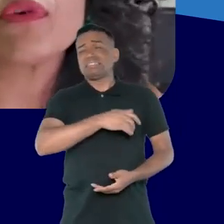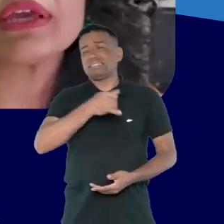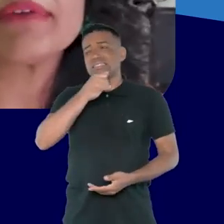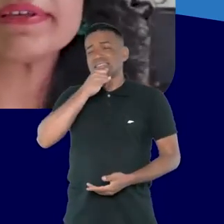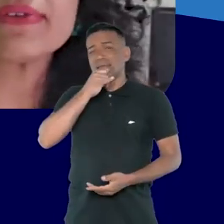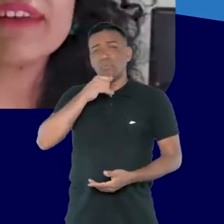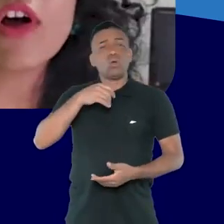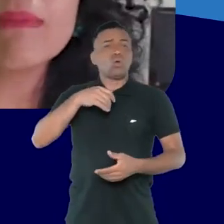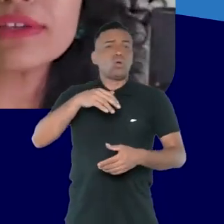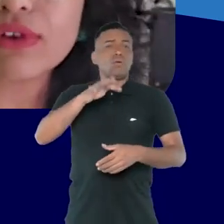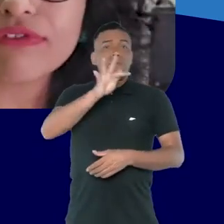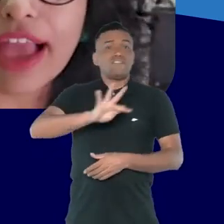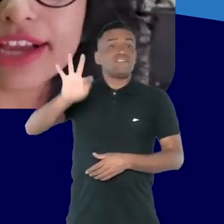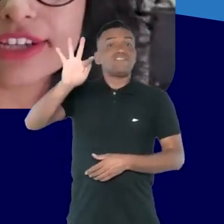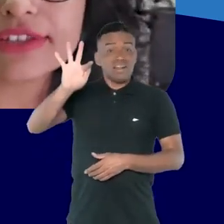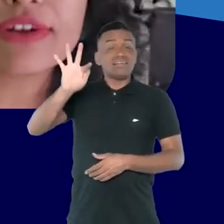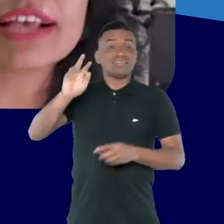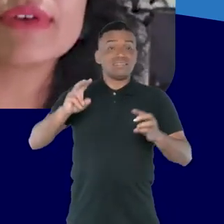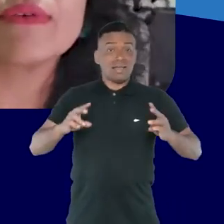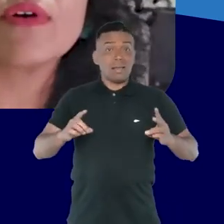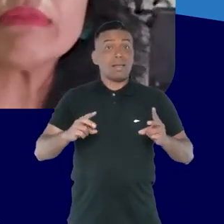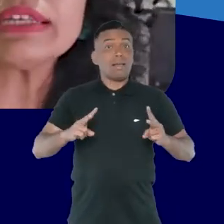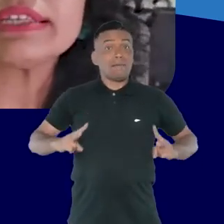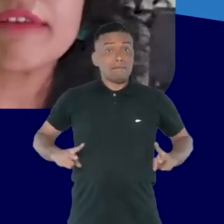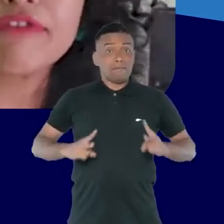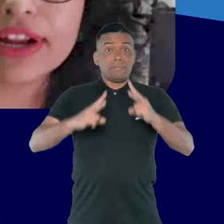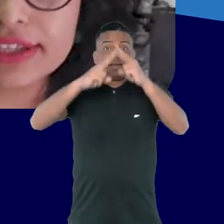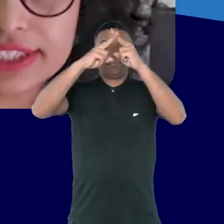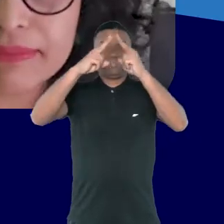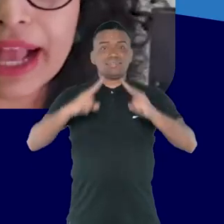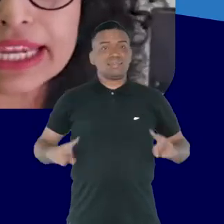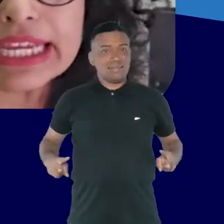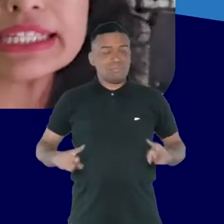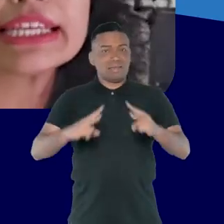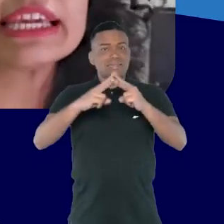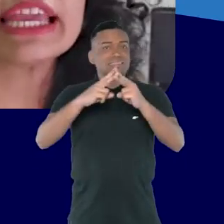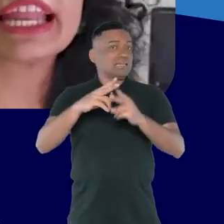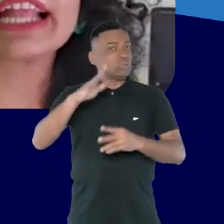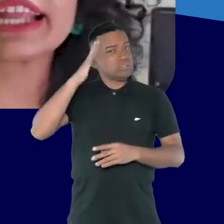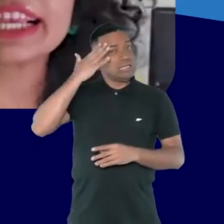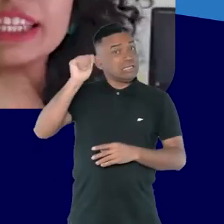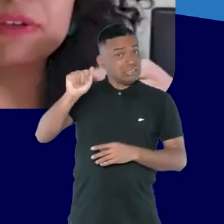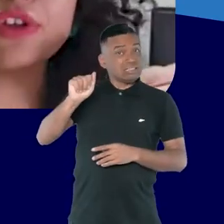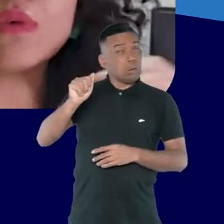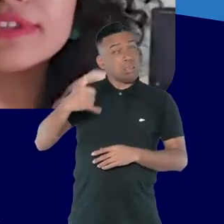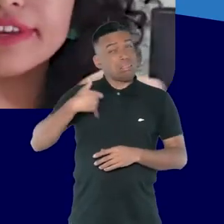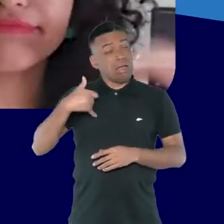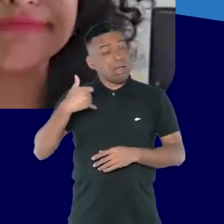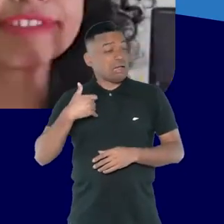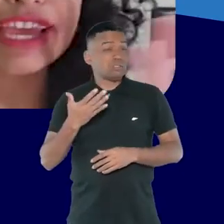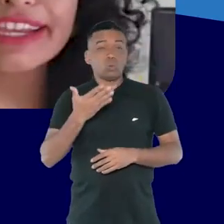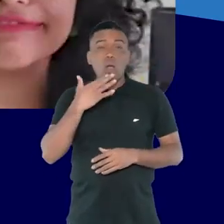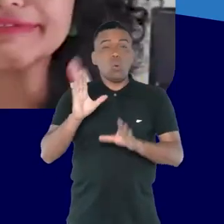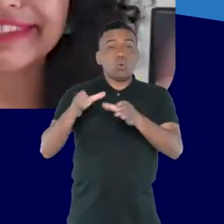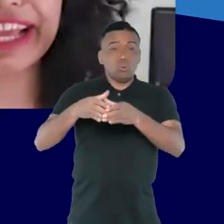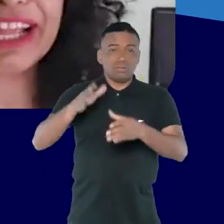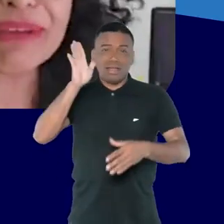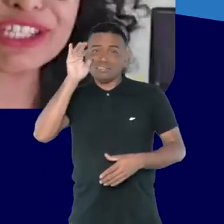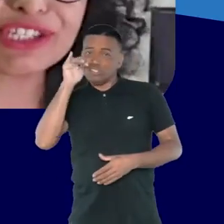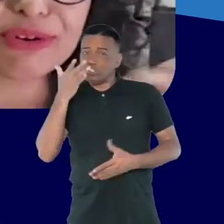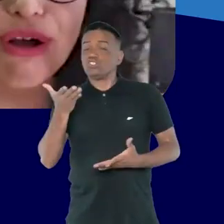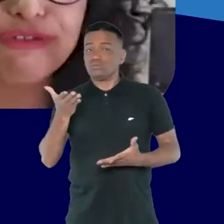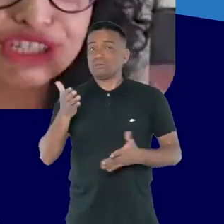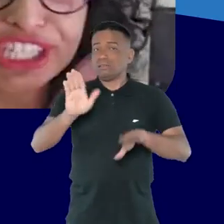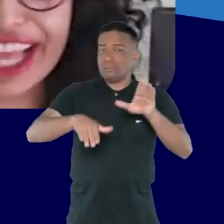era um filme que misturava romance com viagem. No caso, era um romance na França, em Paris. Era das Gêmeas Olsen. Não sei quem